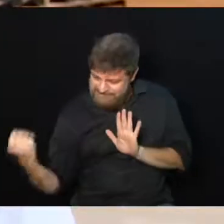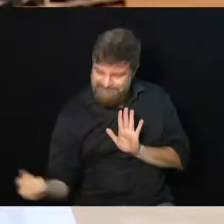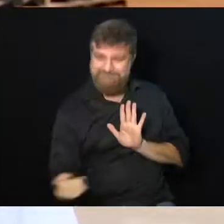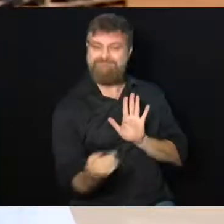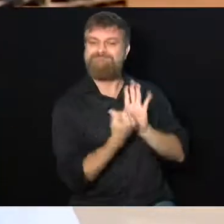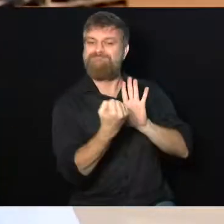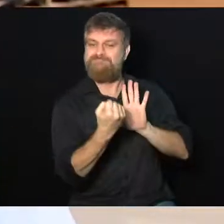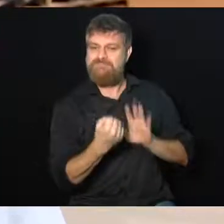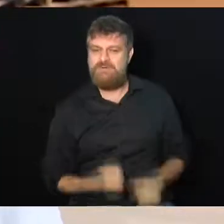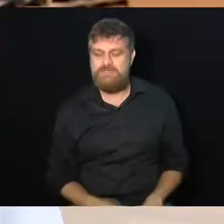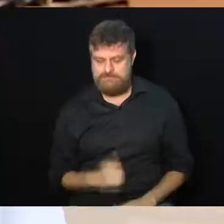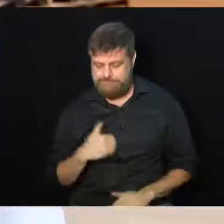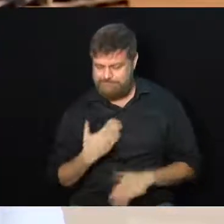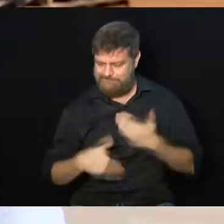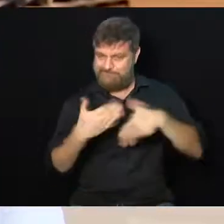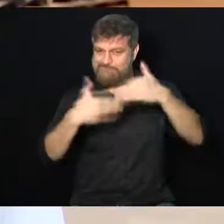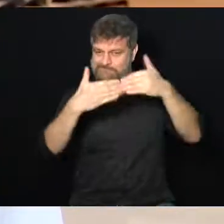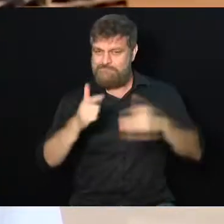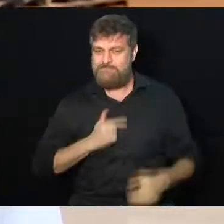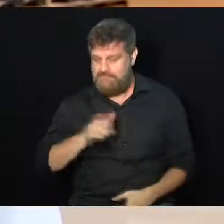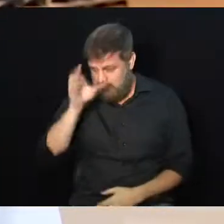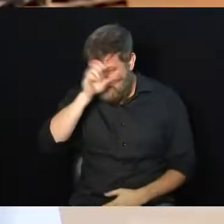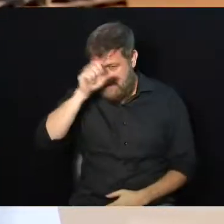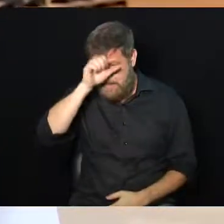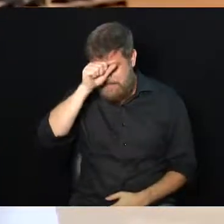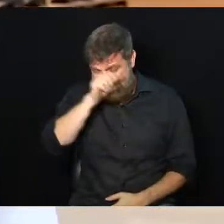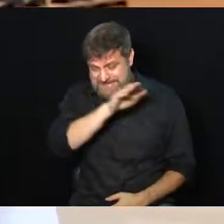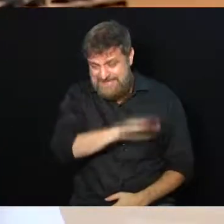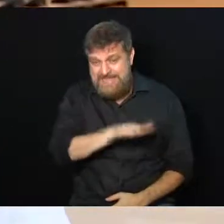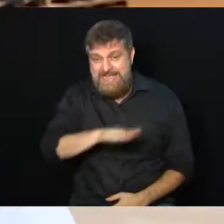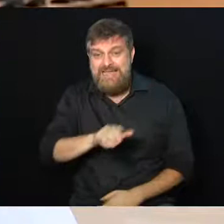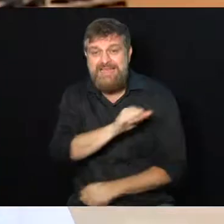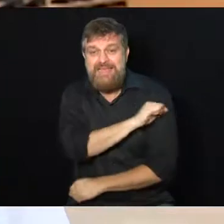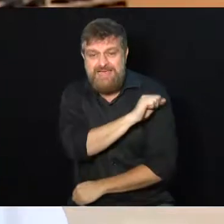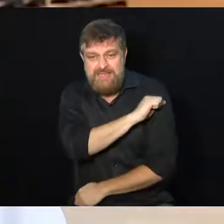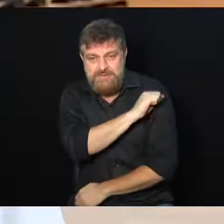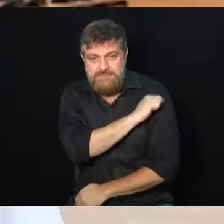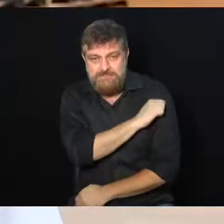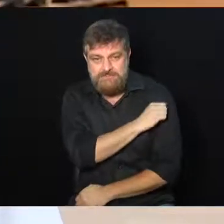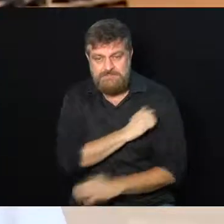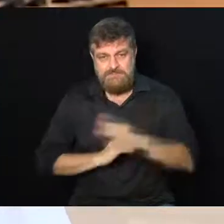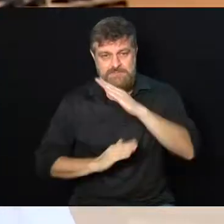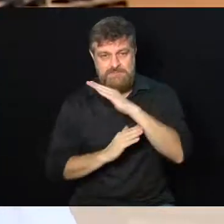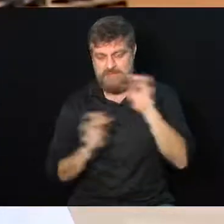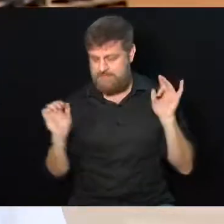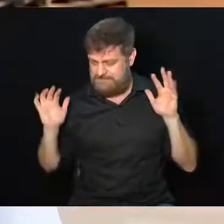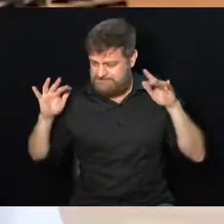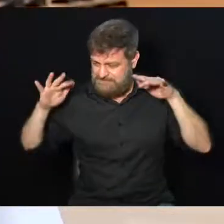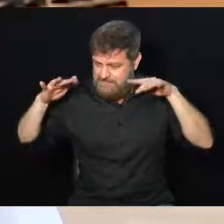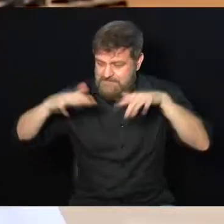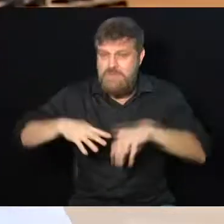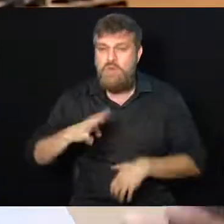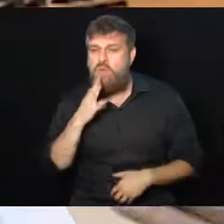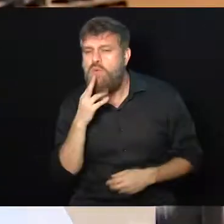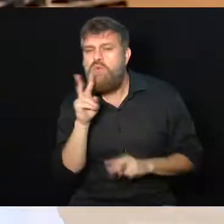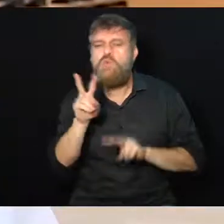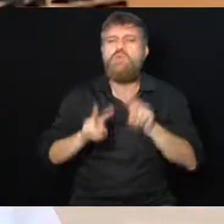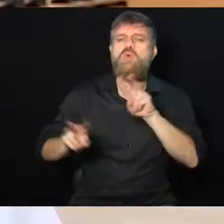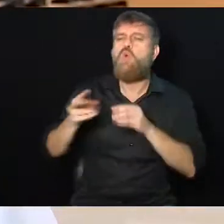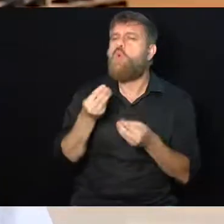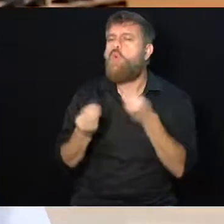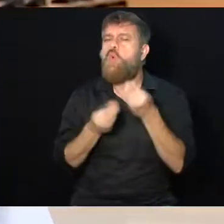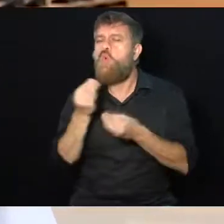momento do desenvolvimento do processo de aprendizagem desses alunos. E trazê-los na Câmara, conhecer a Câmara, receber o